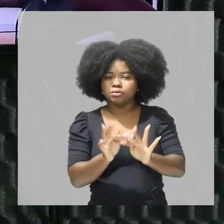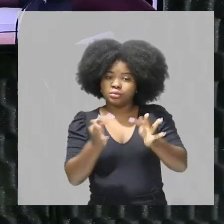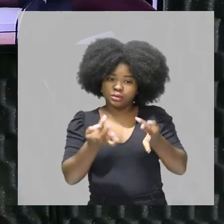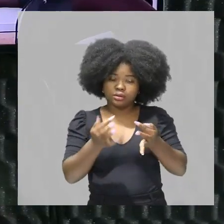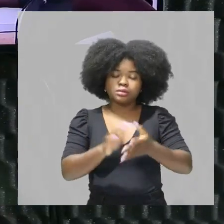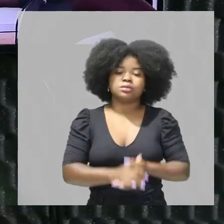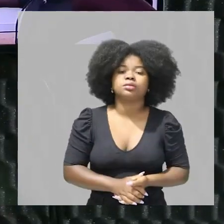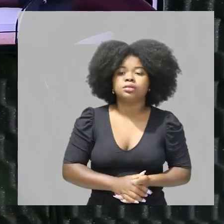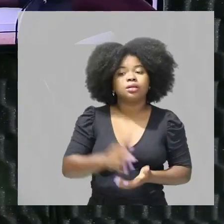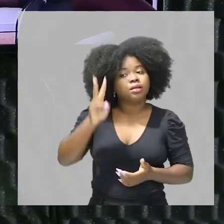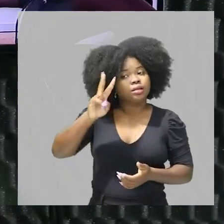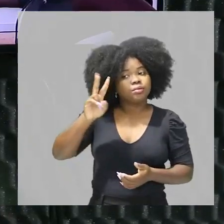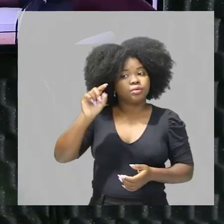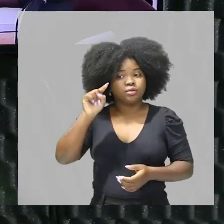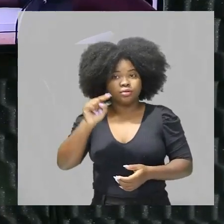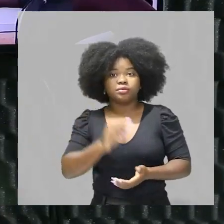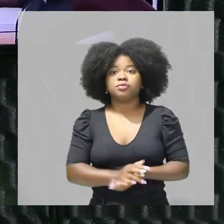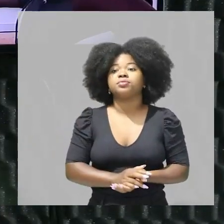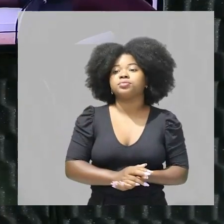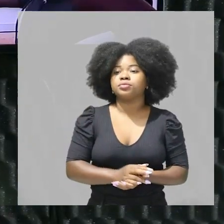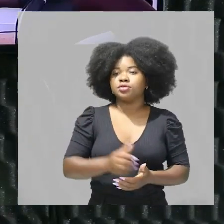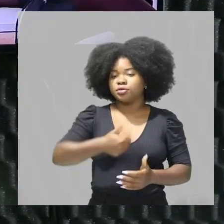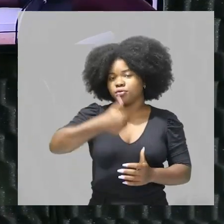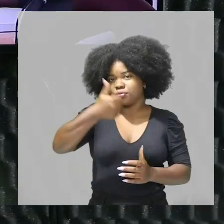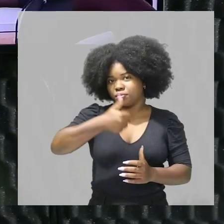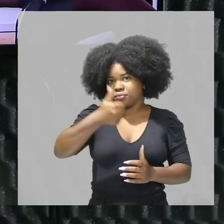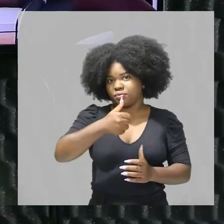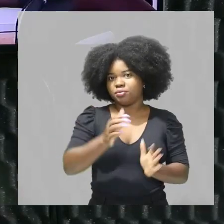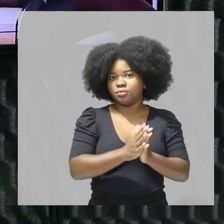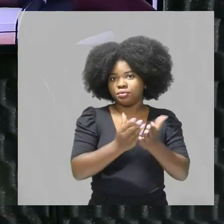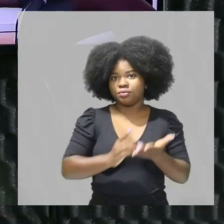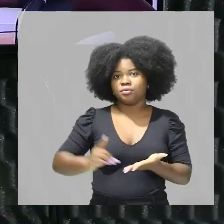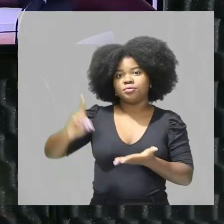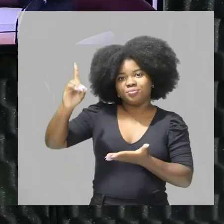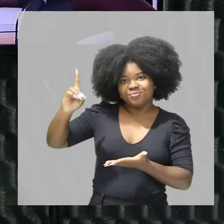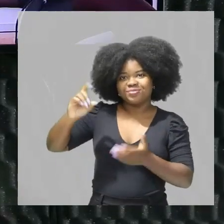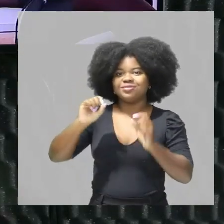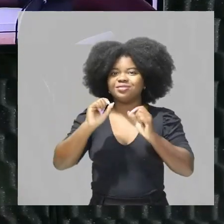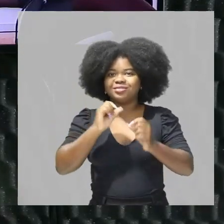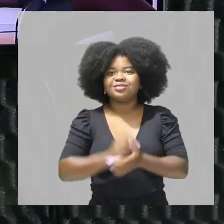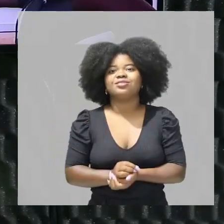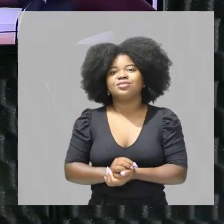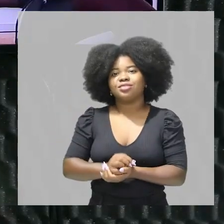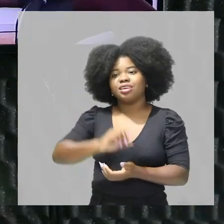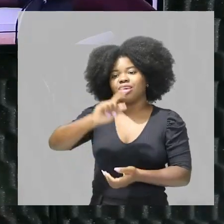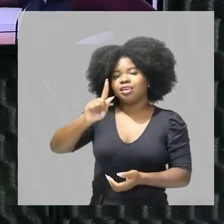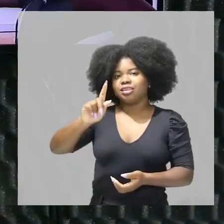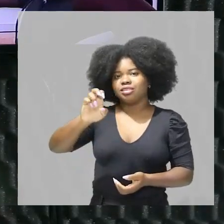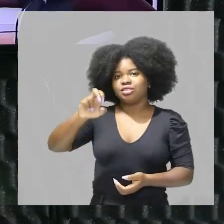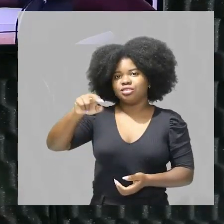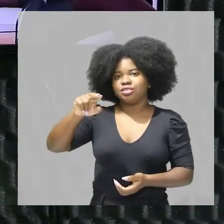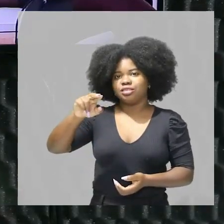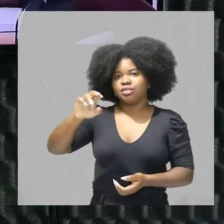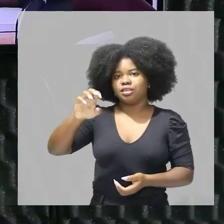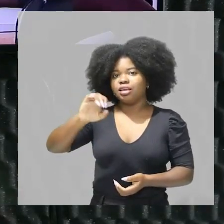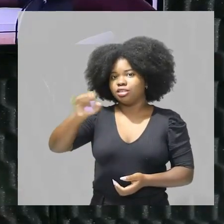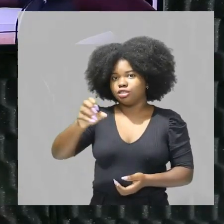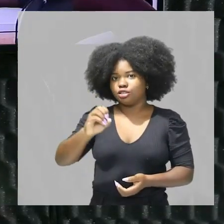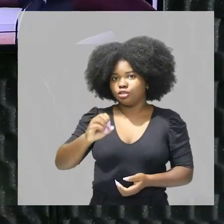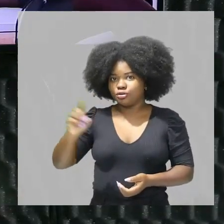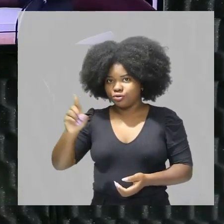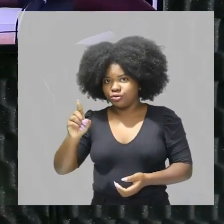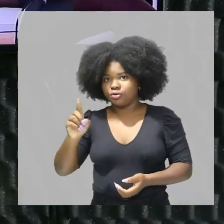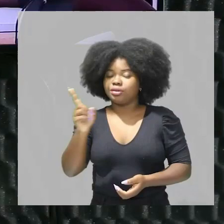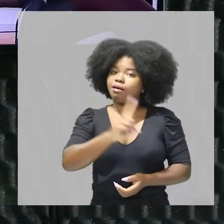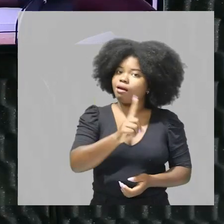até você que o primeiro livro da Bíblia é jovens Gênese foi colocado em ordem cronológica Tá mas não é por aí lembrei